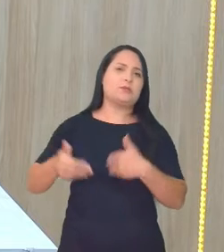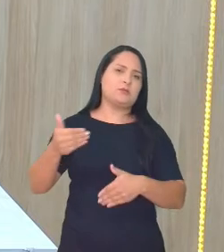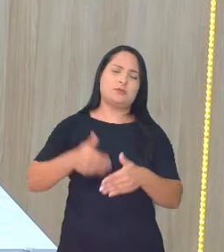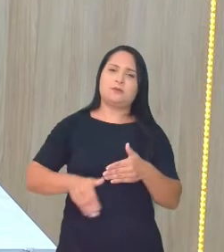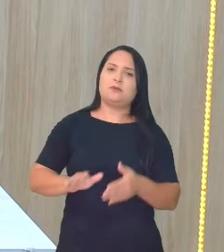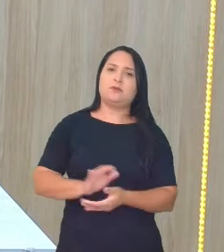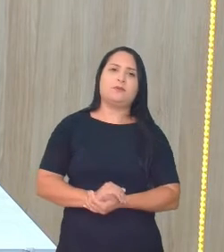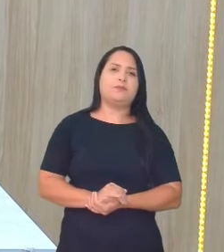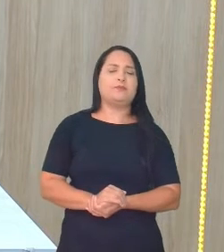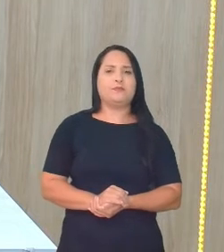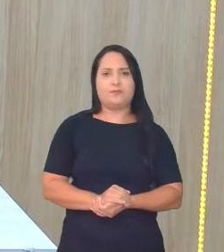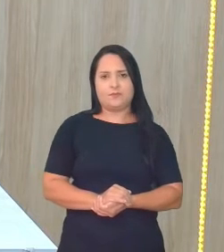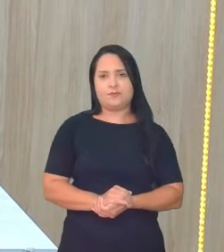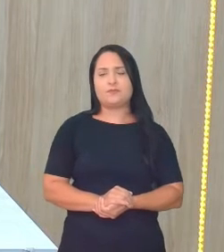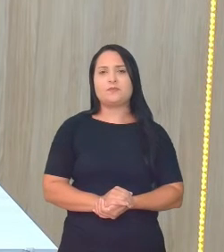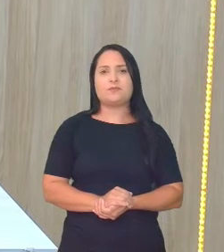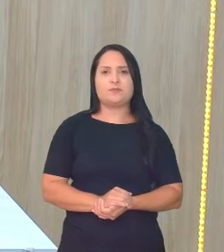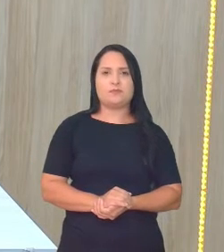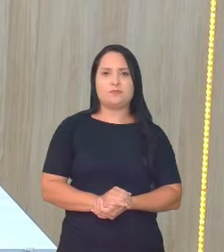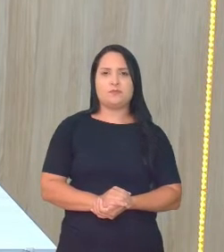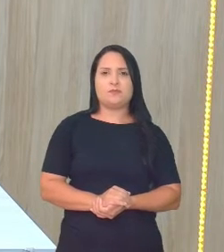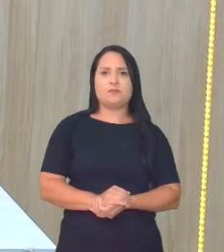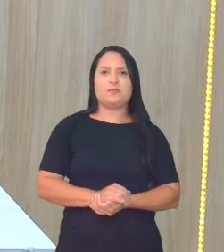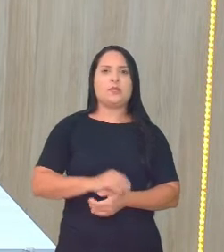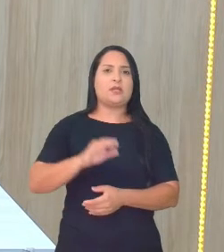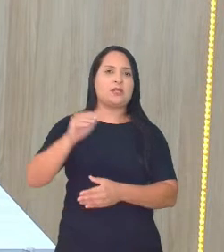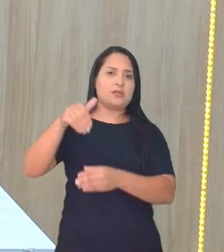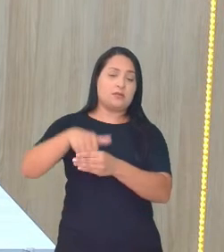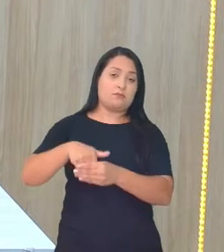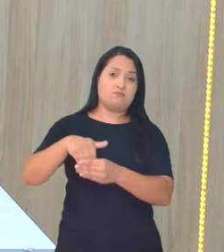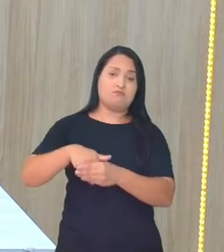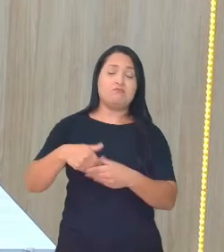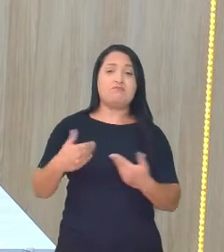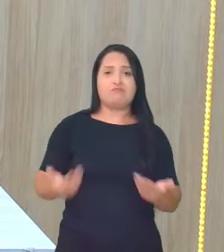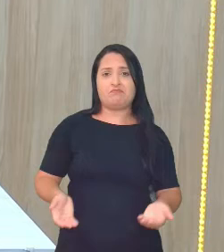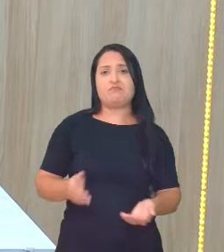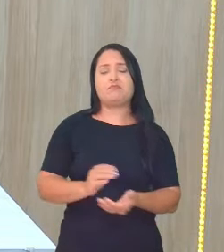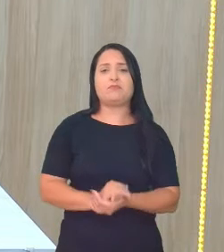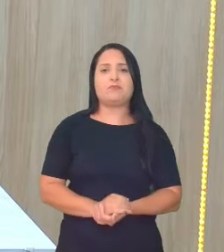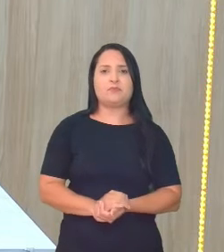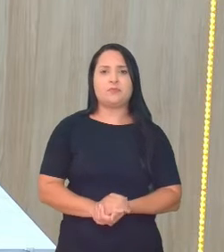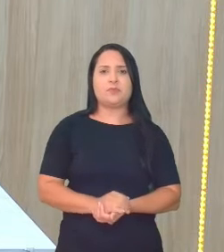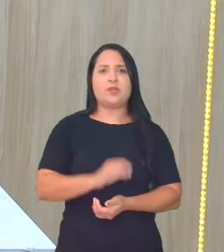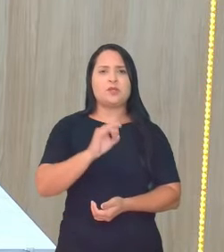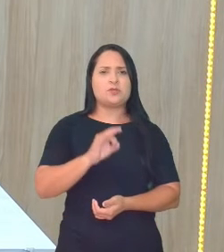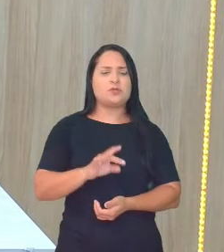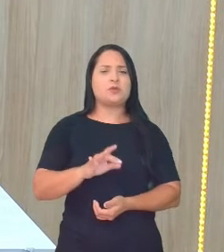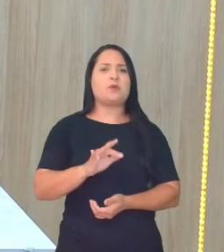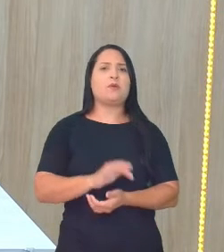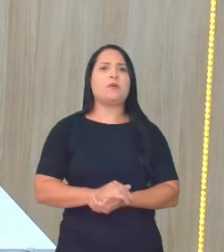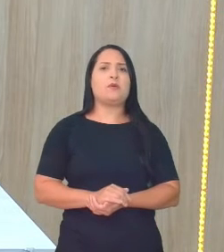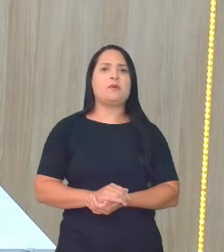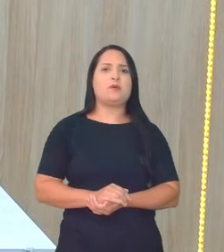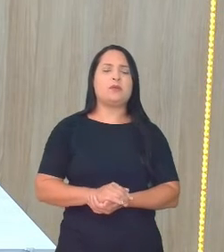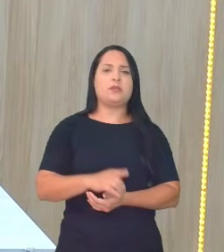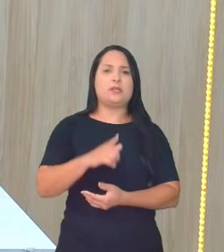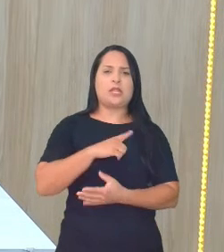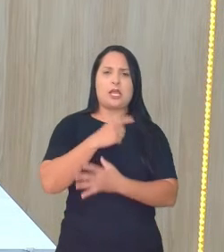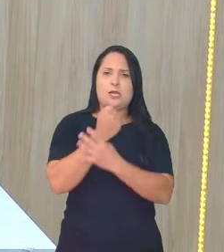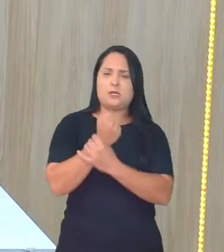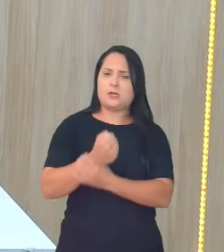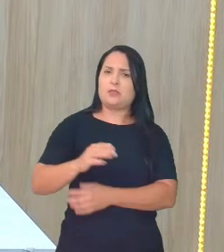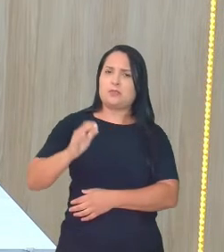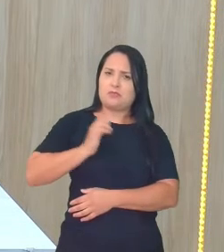não podia participar dessas eleições, né? Então, só quem realmente garantisse ali que